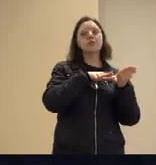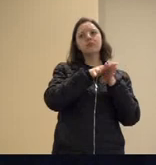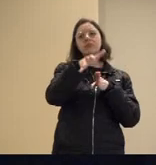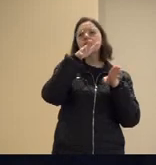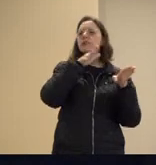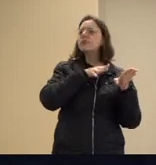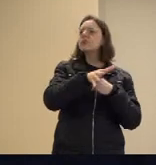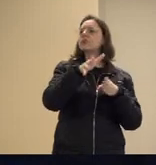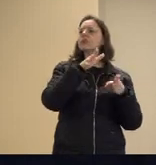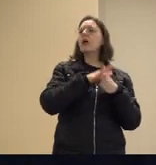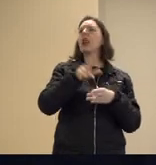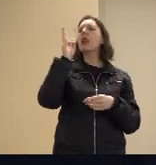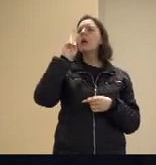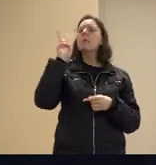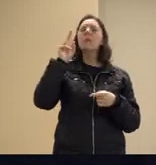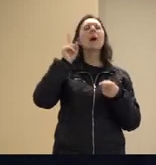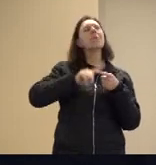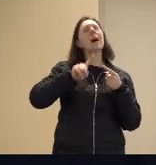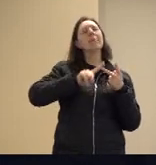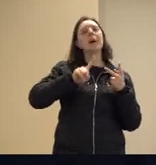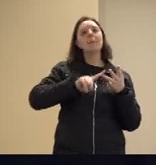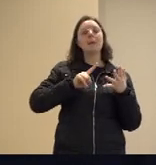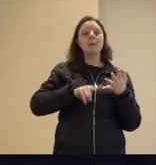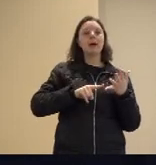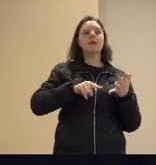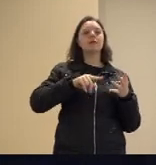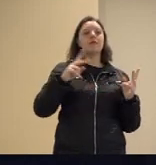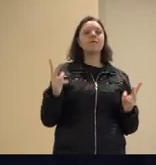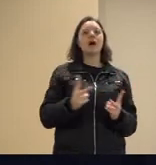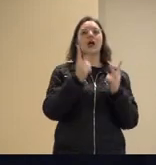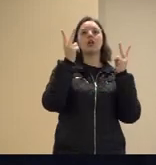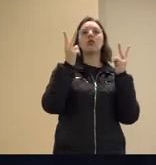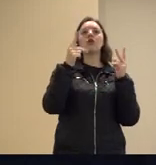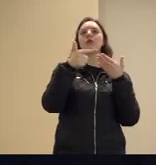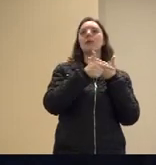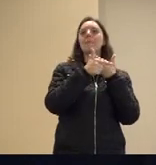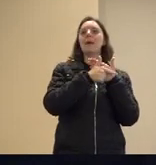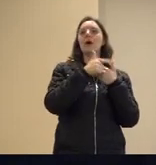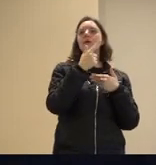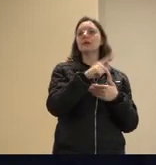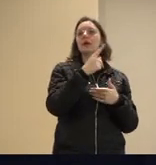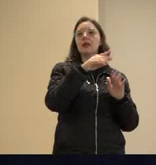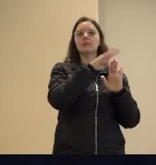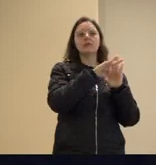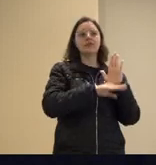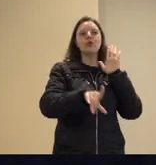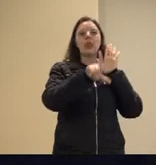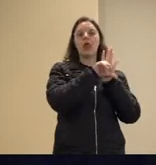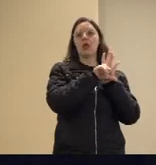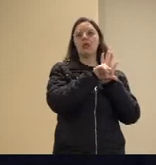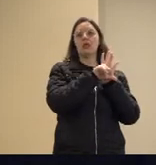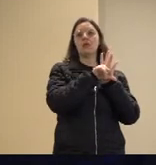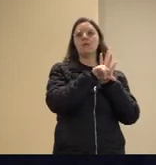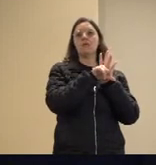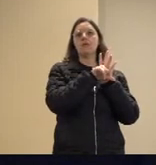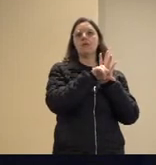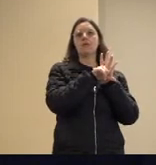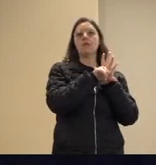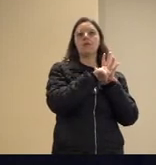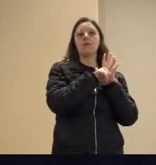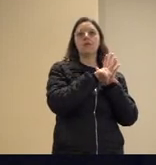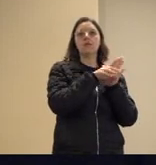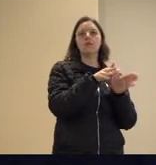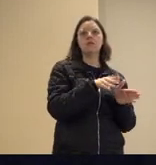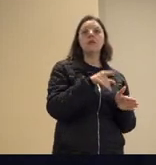reorientados, relembrados, reafirmados seus valores ou os valores que estão aqui previstos na lei. Voltarão para